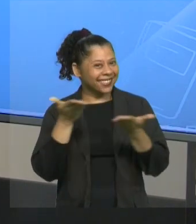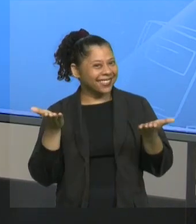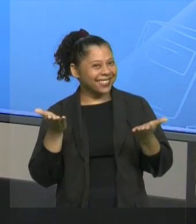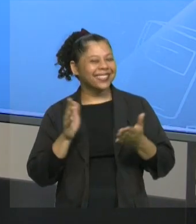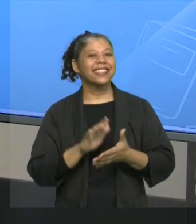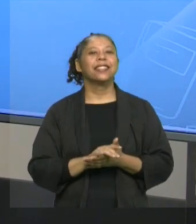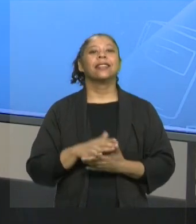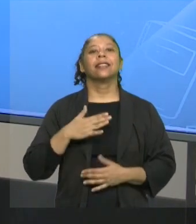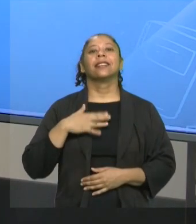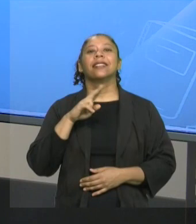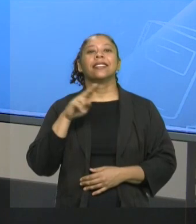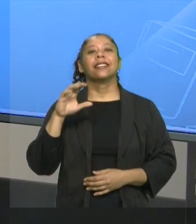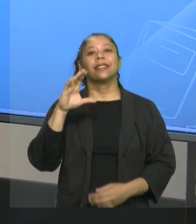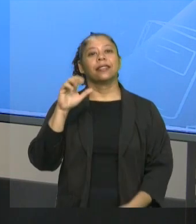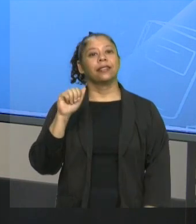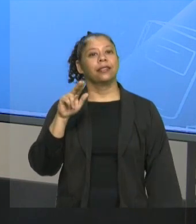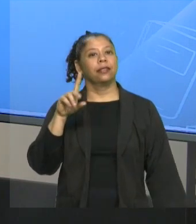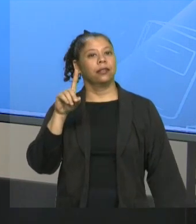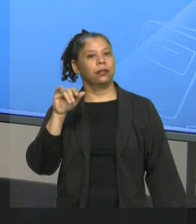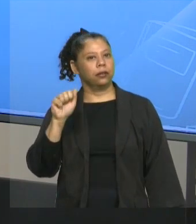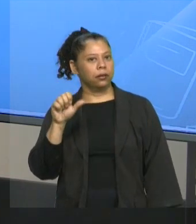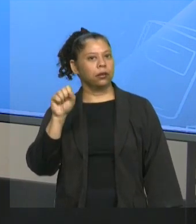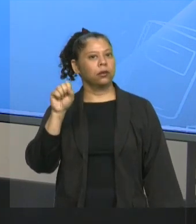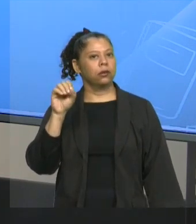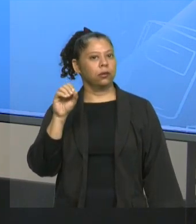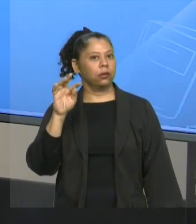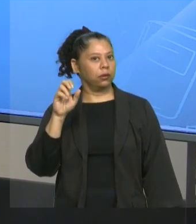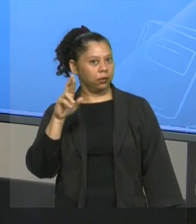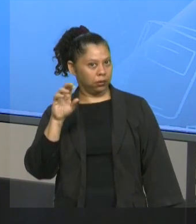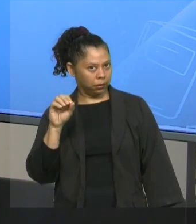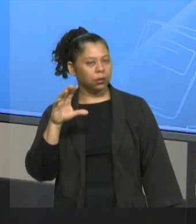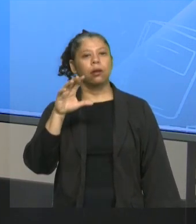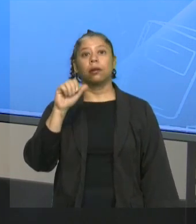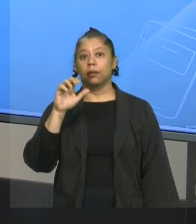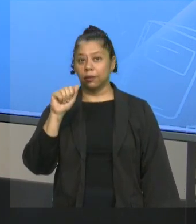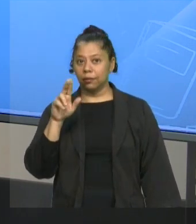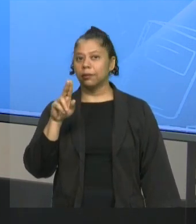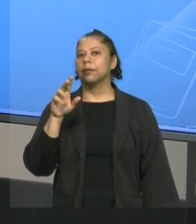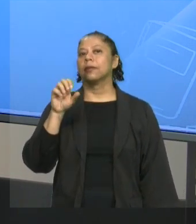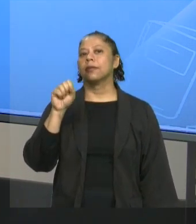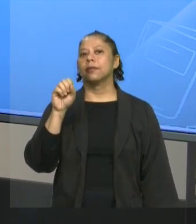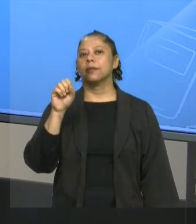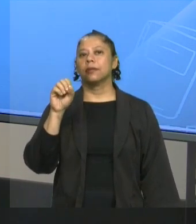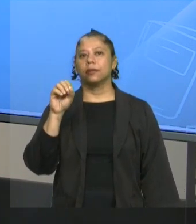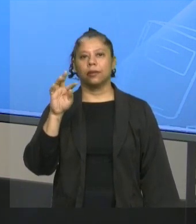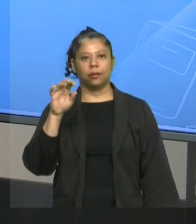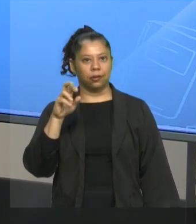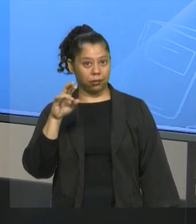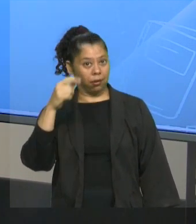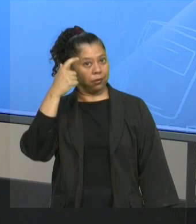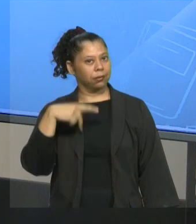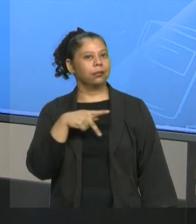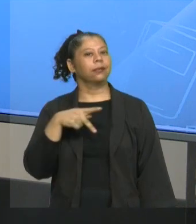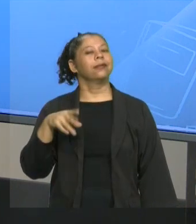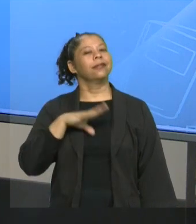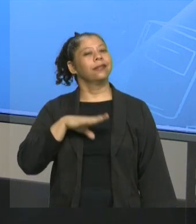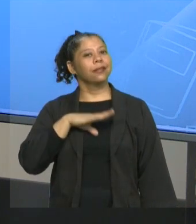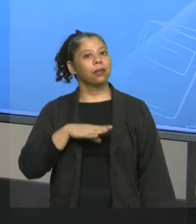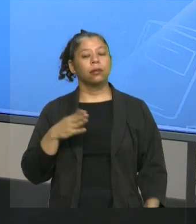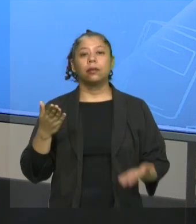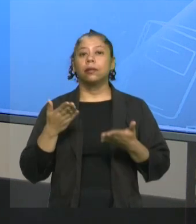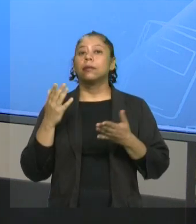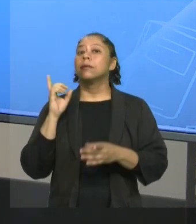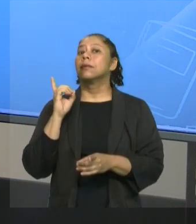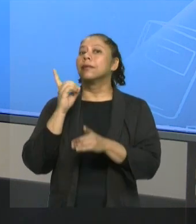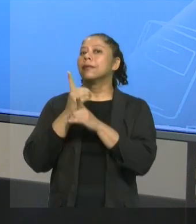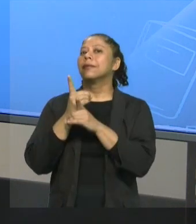vocês. Meu nome é Cláudia Sotero, Cacau Sotero. Sou professora de língua portuguesa. E vamos nos